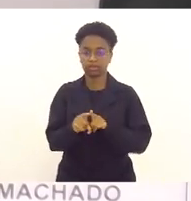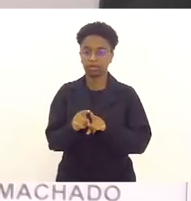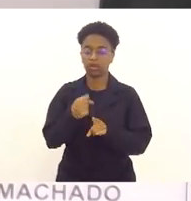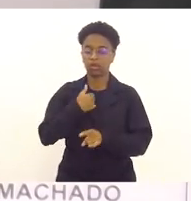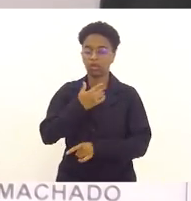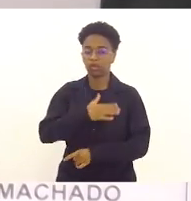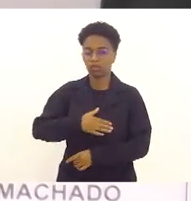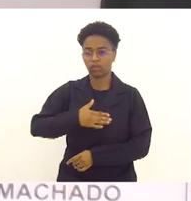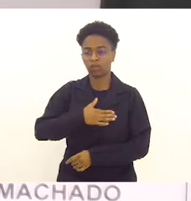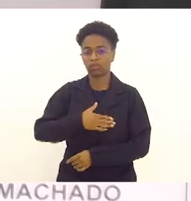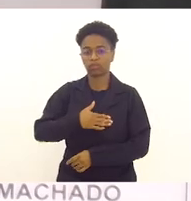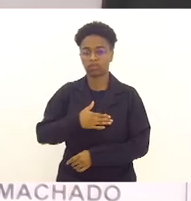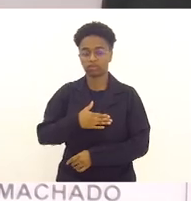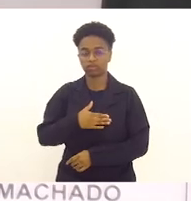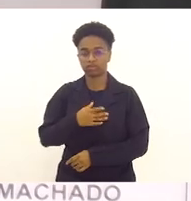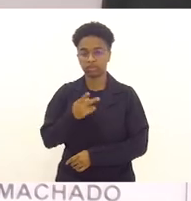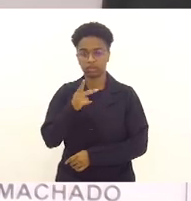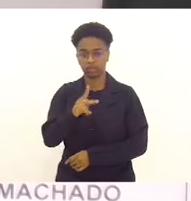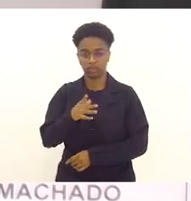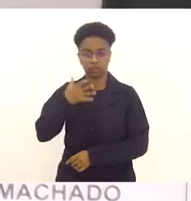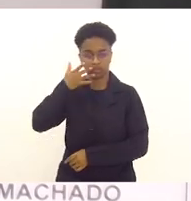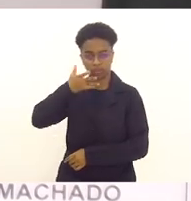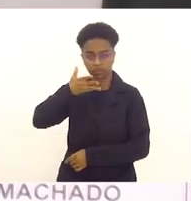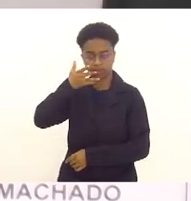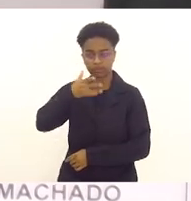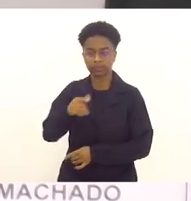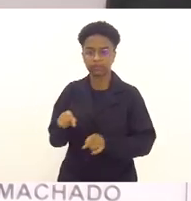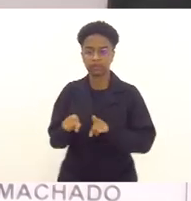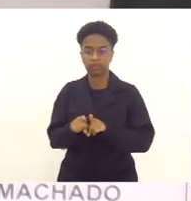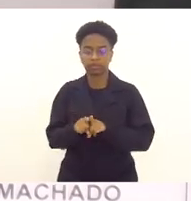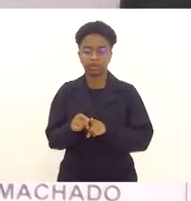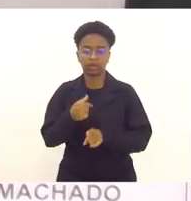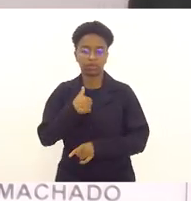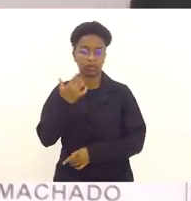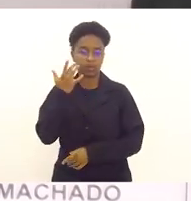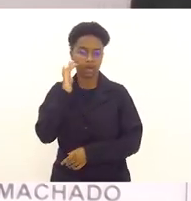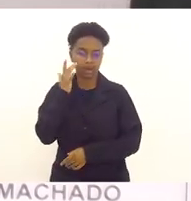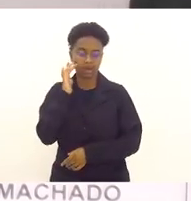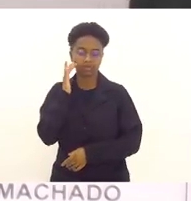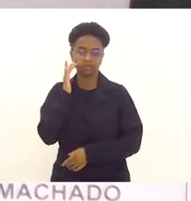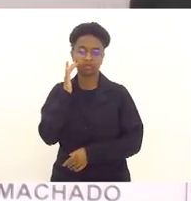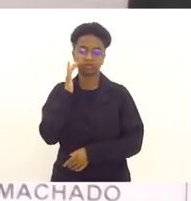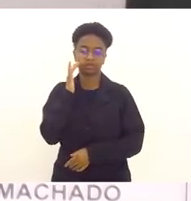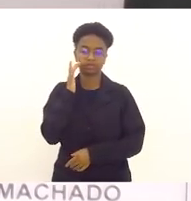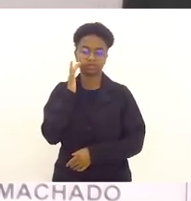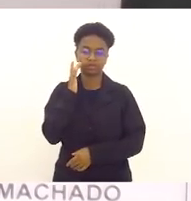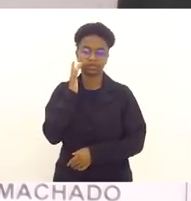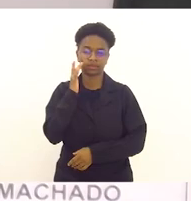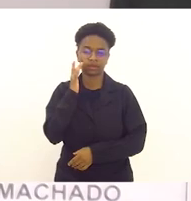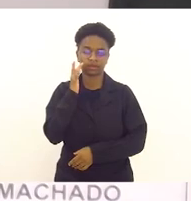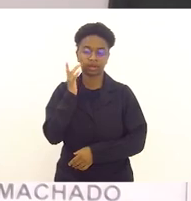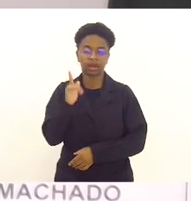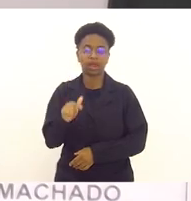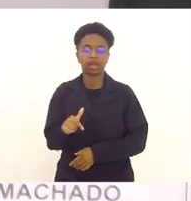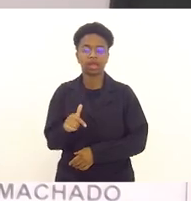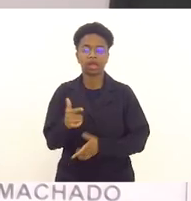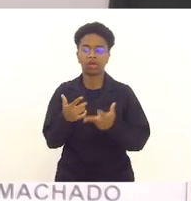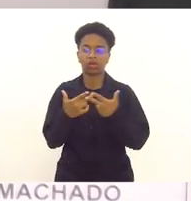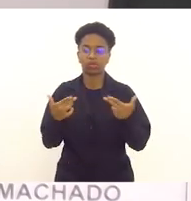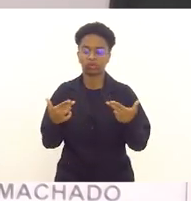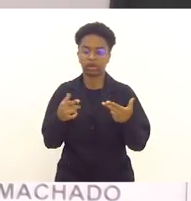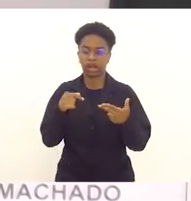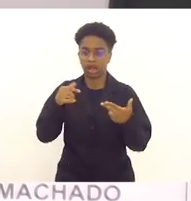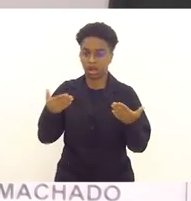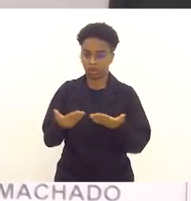Doutora Ângela da sua colocação eu acho que é um ponto para a gente nesse mês